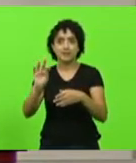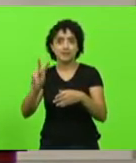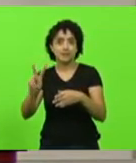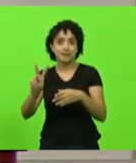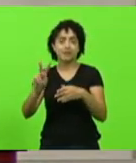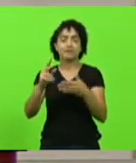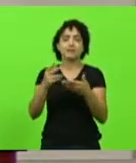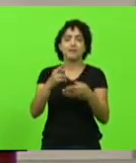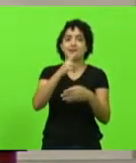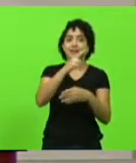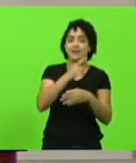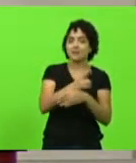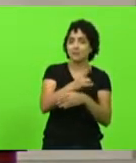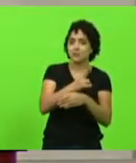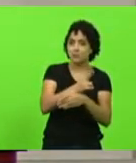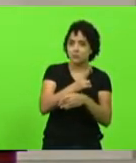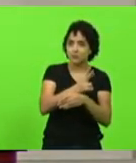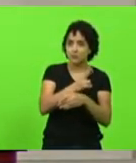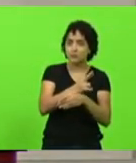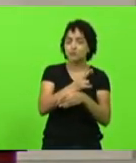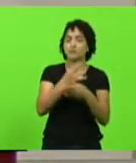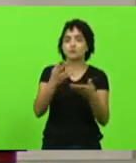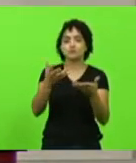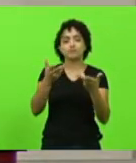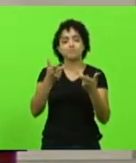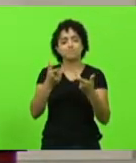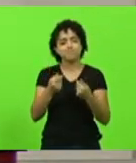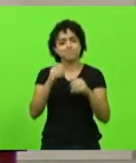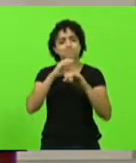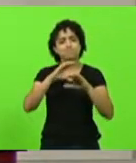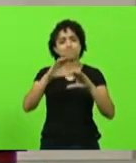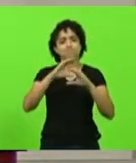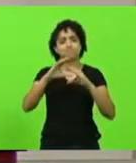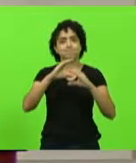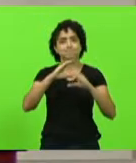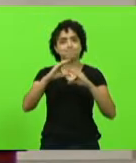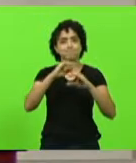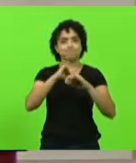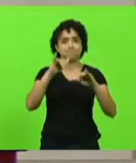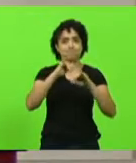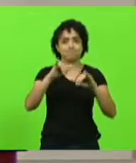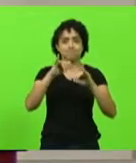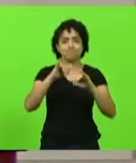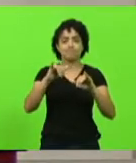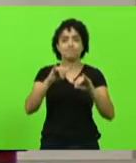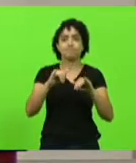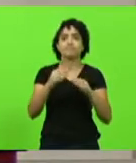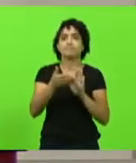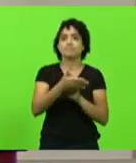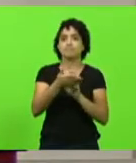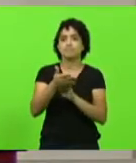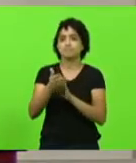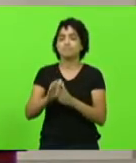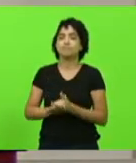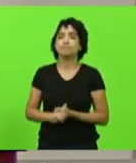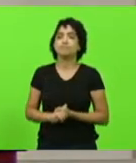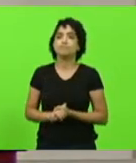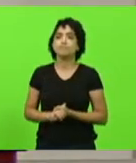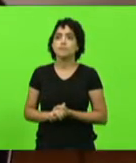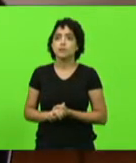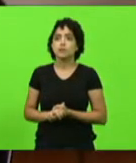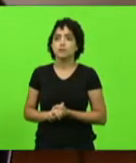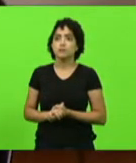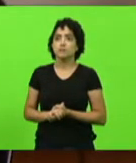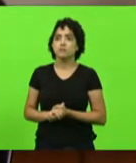certeza, será um ganho de informação de qualidade para toda a nossa região do Vale do Itajaí. Parabéns e obrigado. Obrigado,